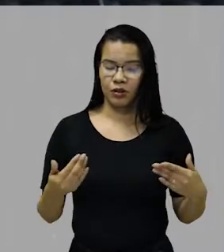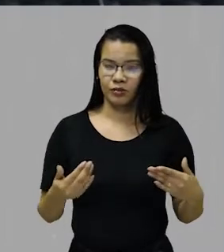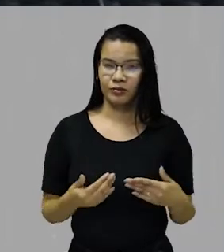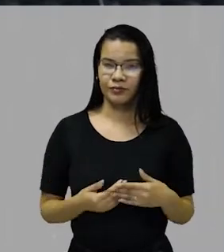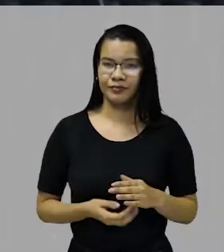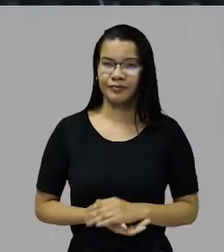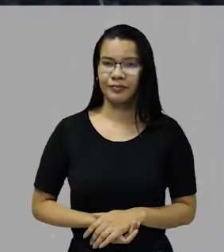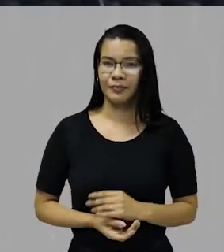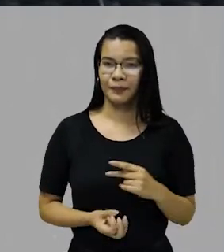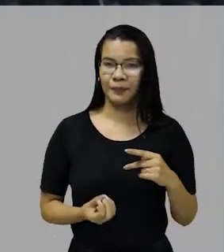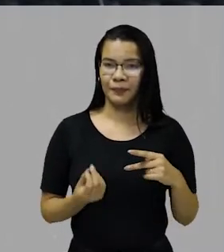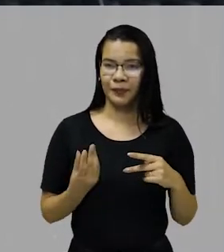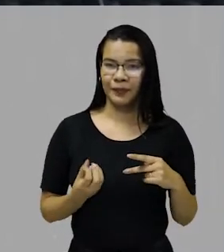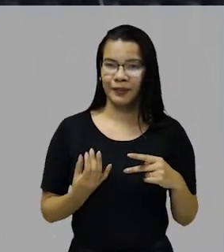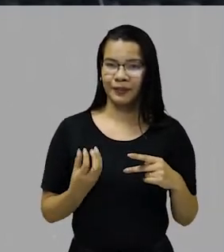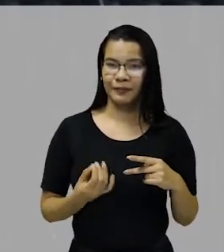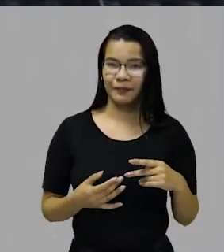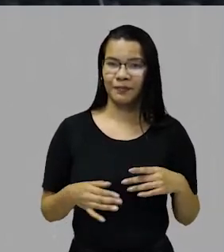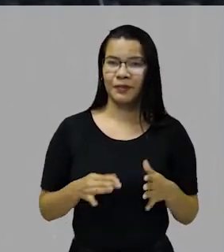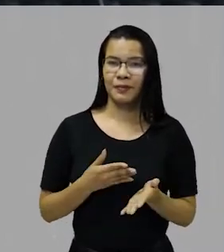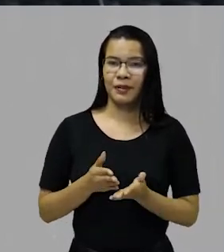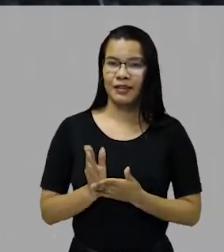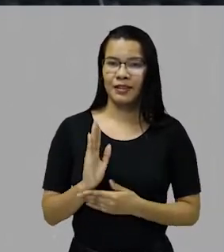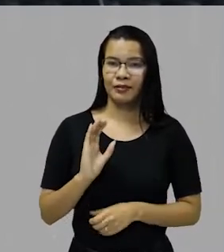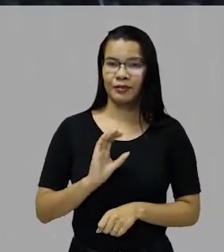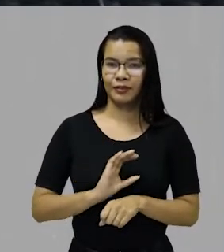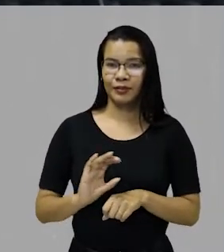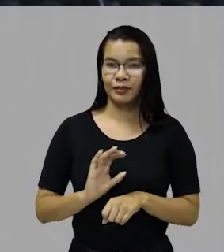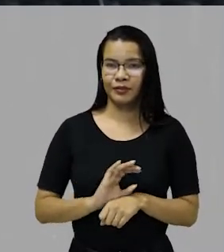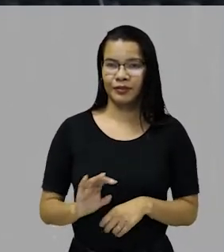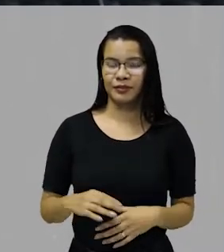Masculino, plural, passaram no concurso.